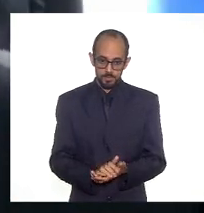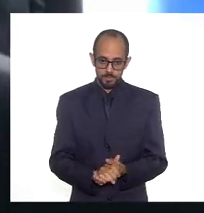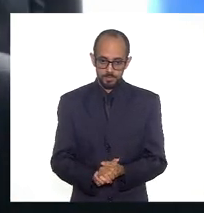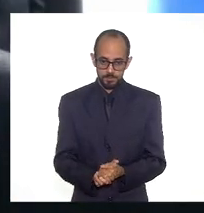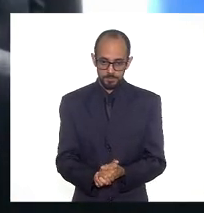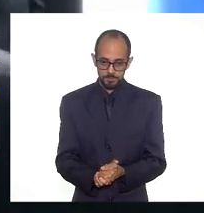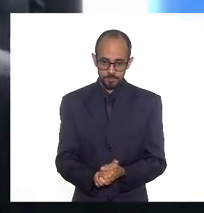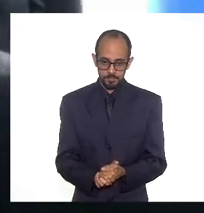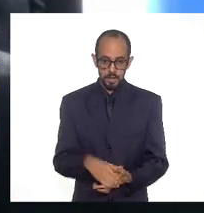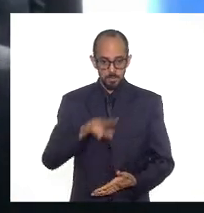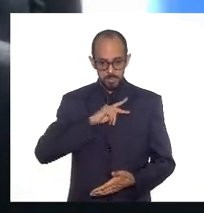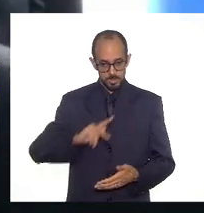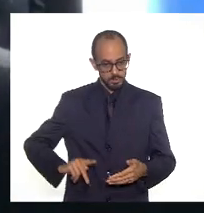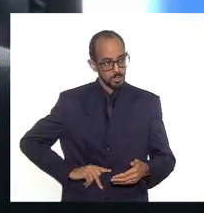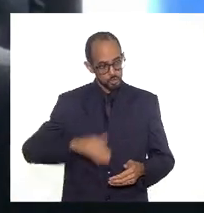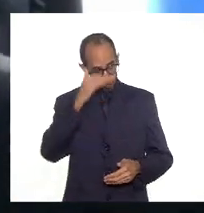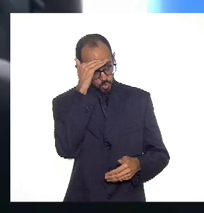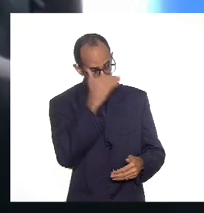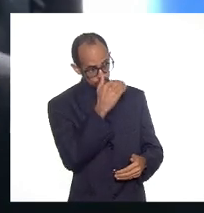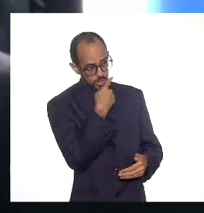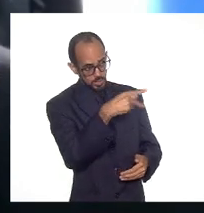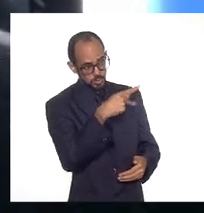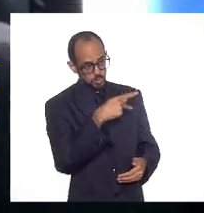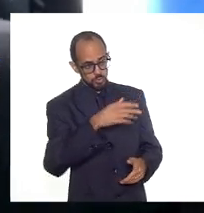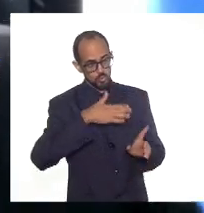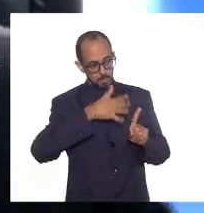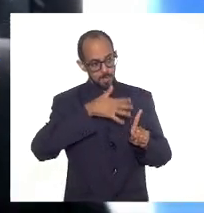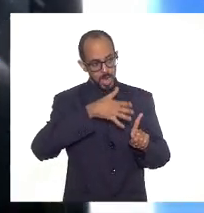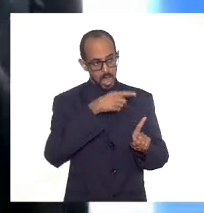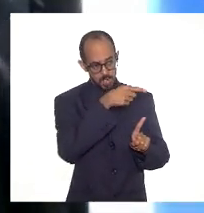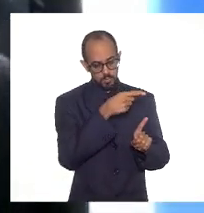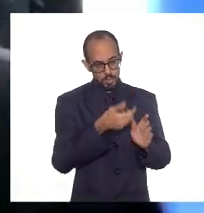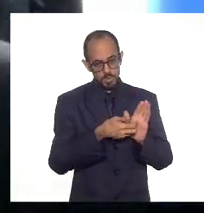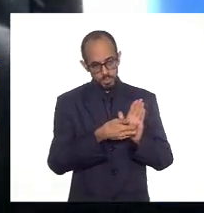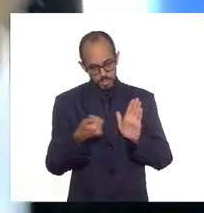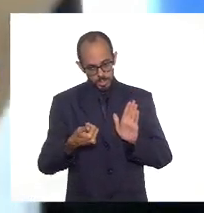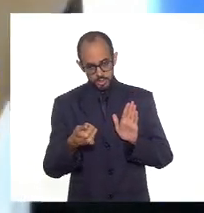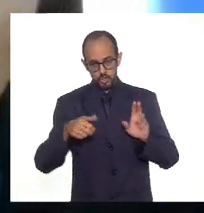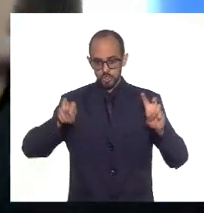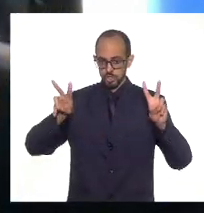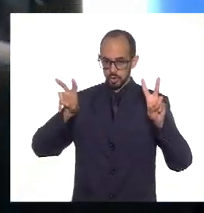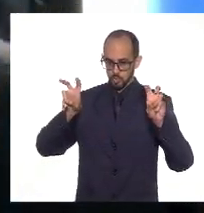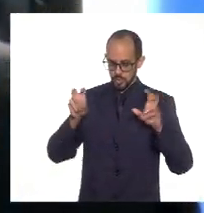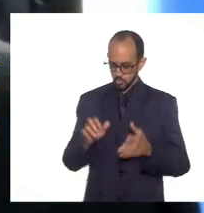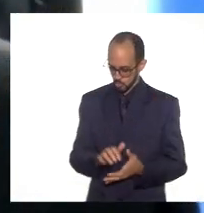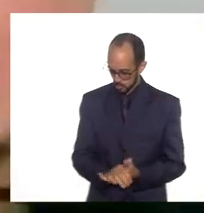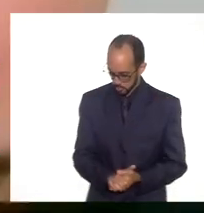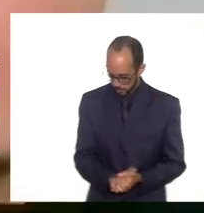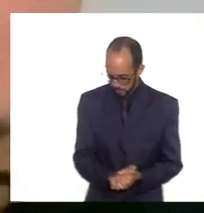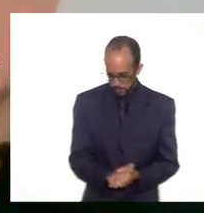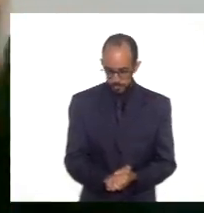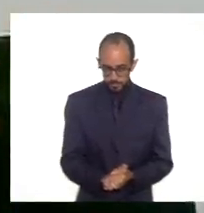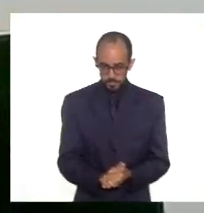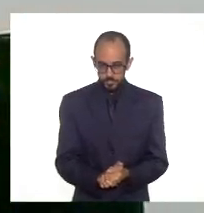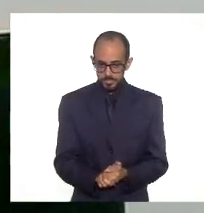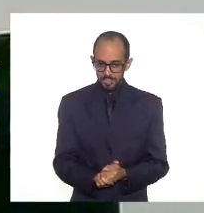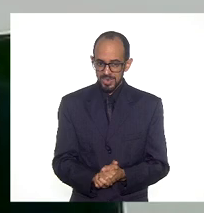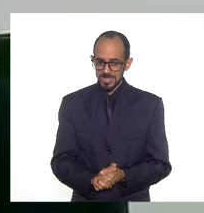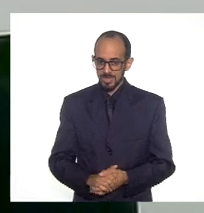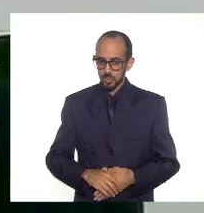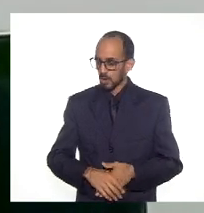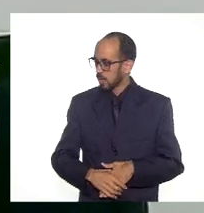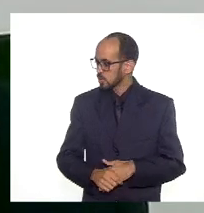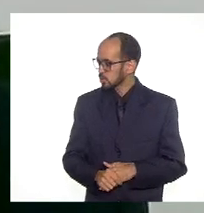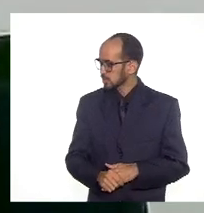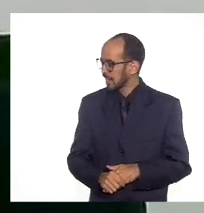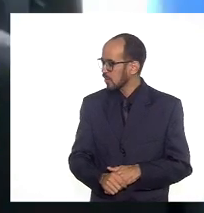presidência confia na palavra de Vossa Excelência e retira terceirizado através do pedido do autor. Obrigado, presidente.